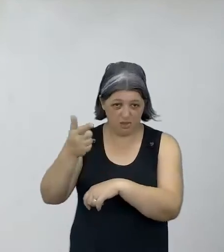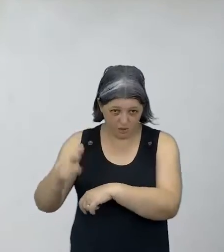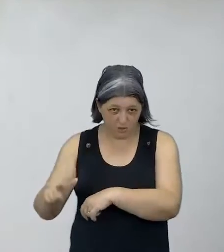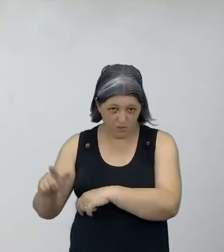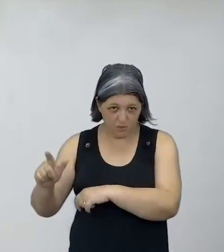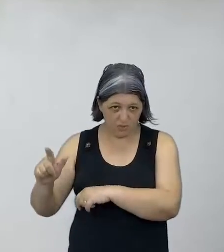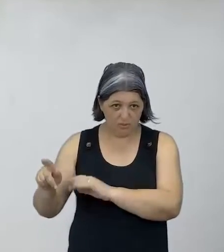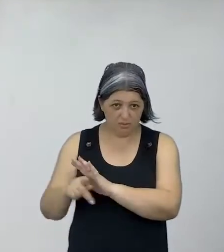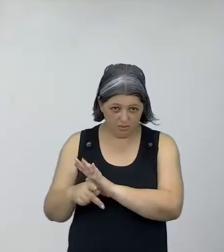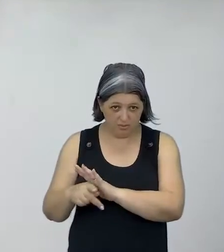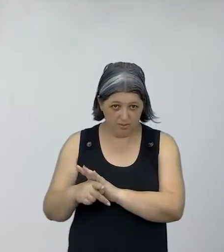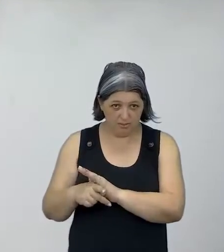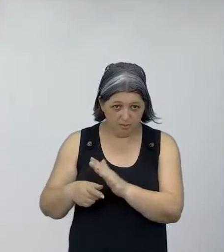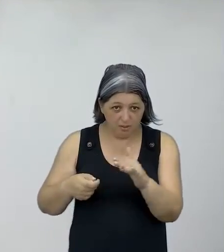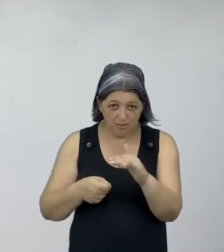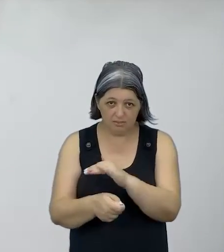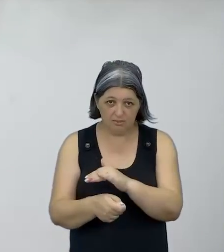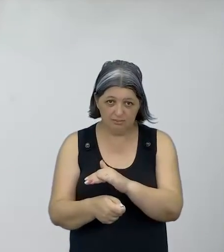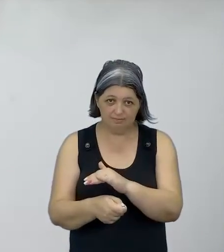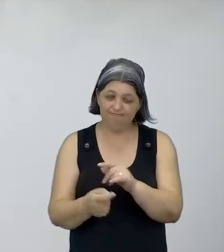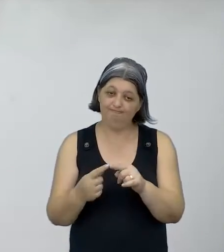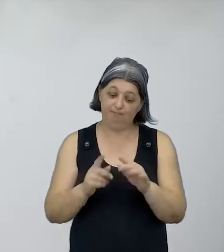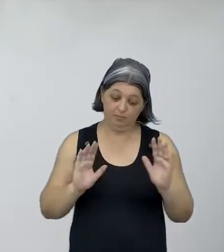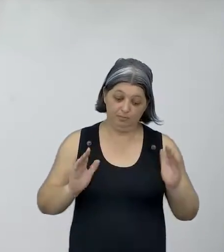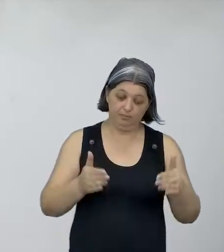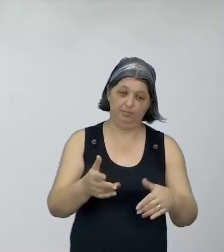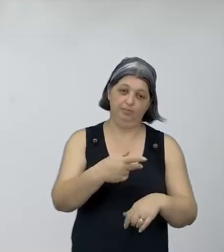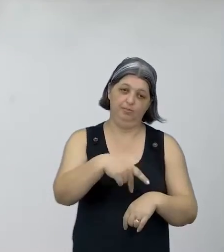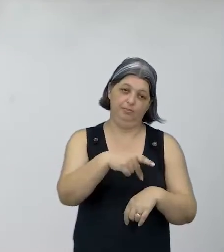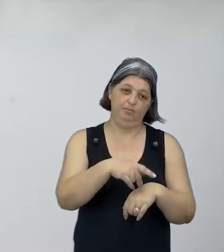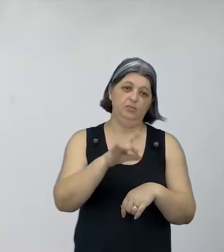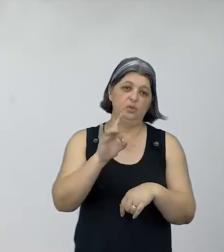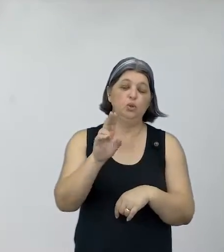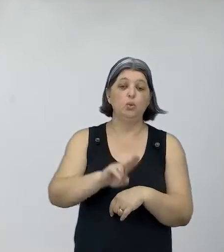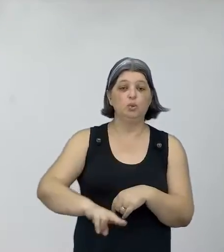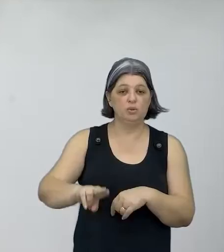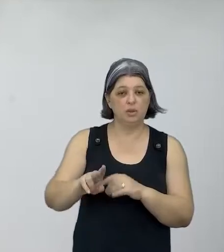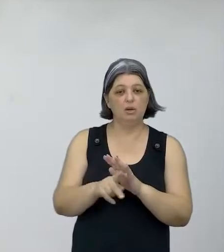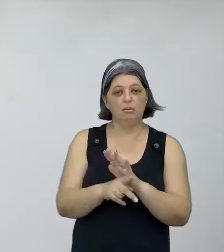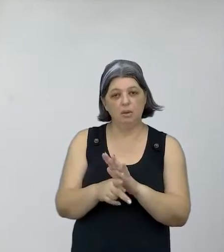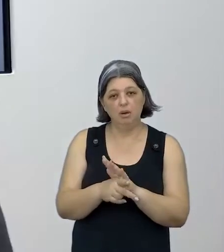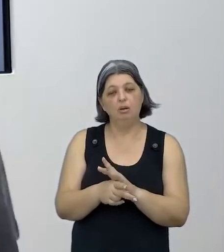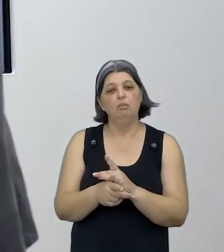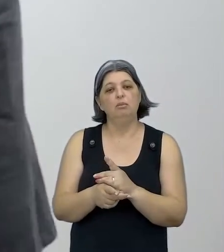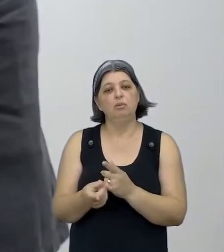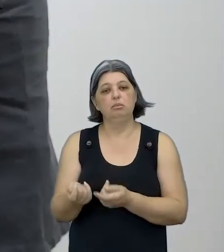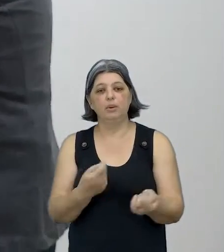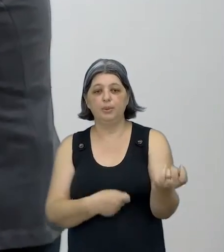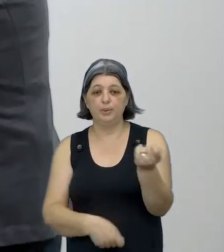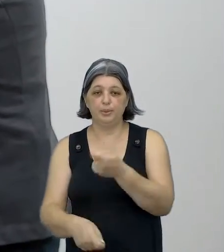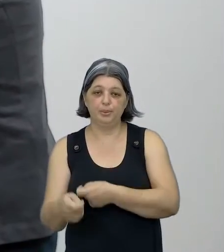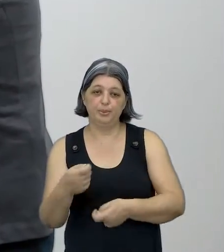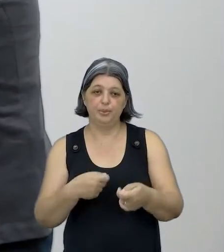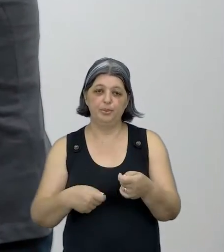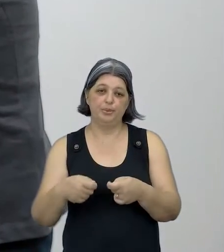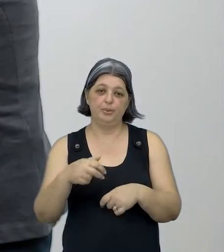quê? Porque é focado no país. Então, usar recursos nacionais... Usar recursos nacionais